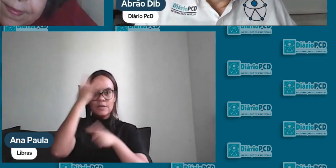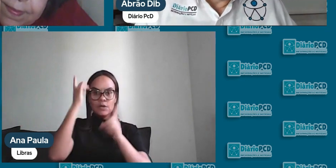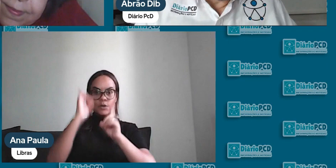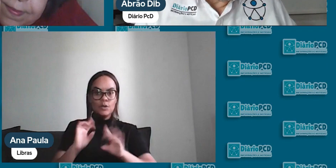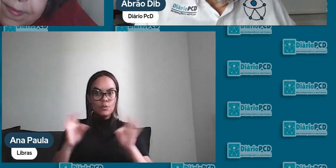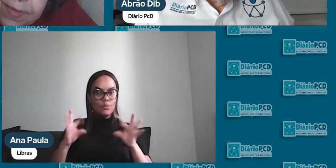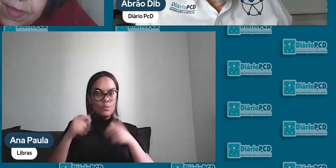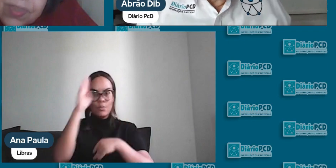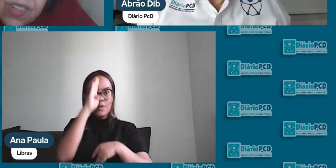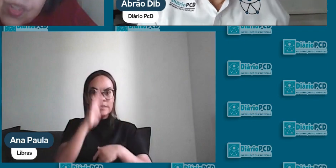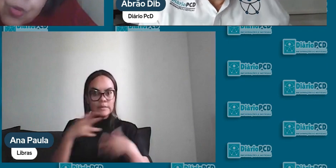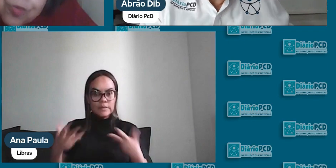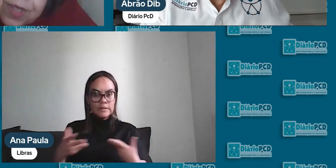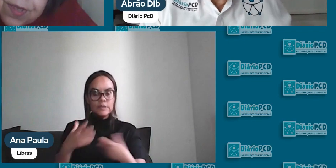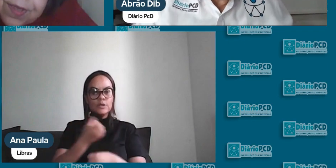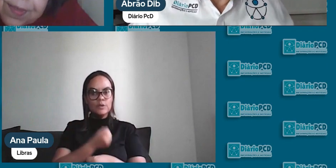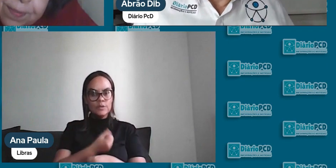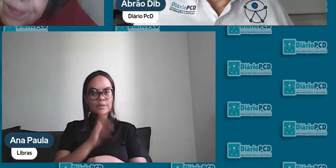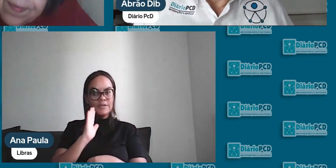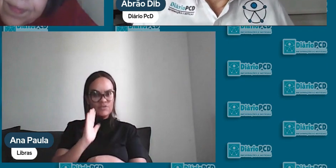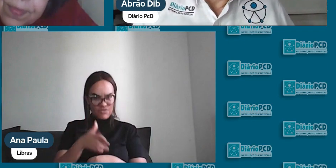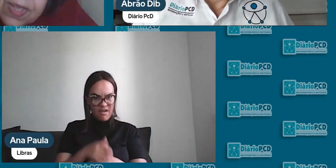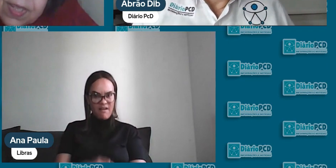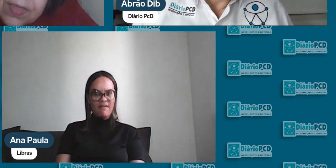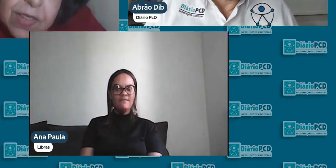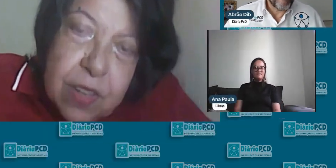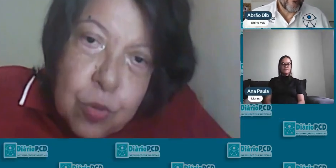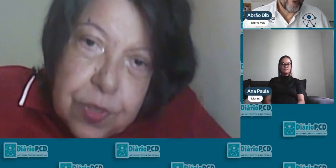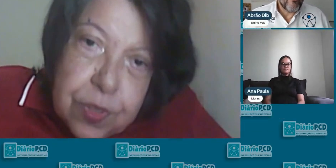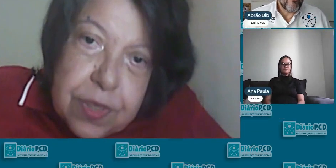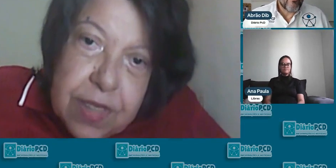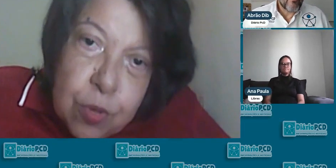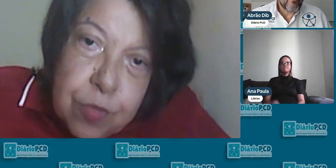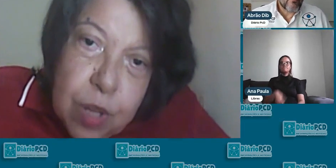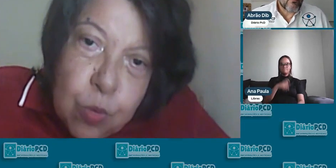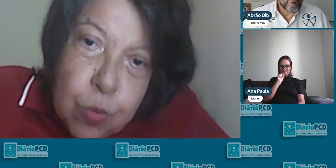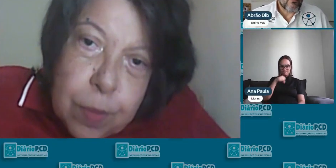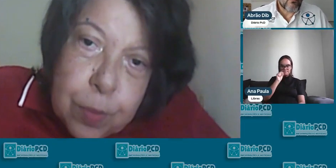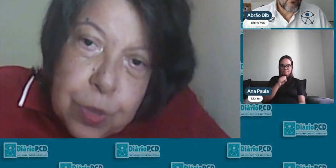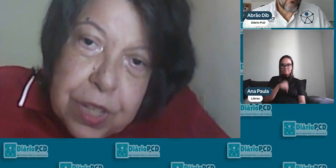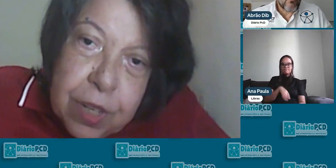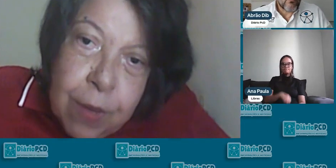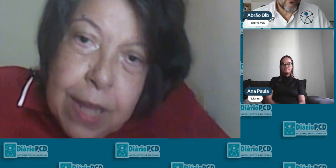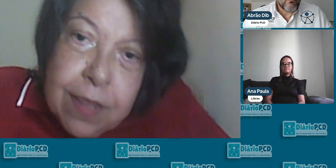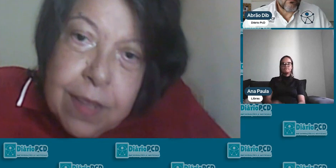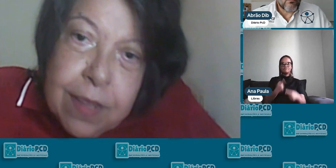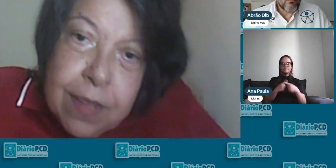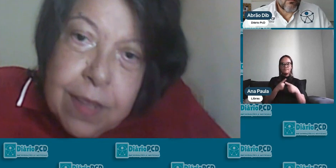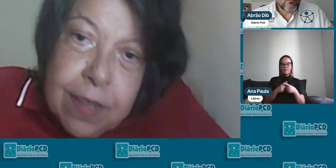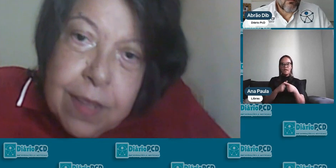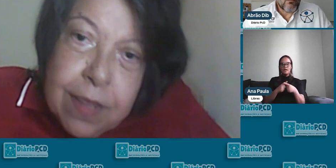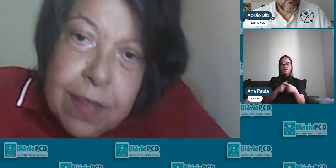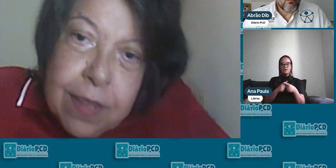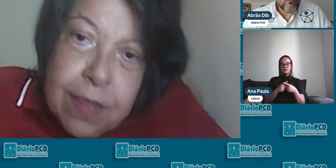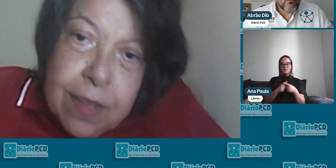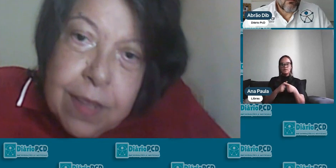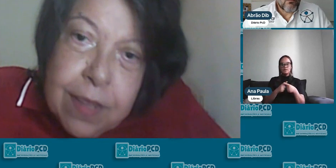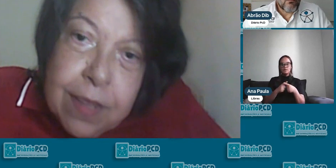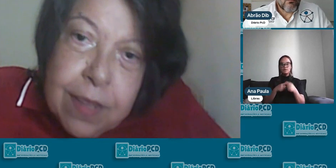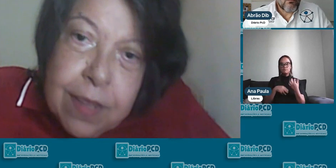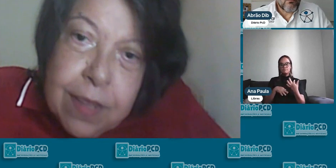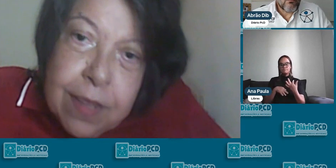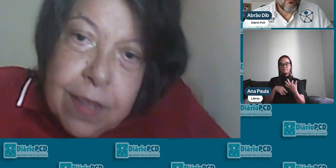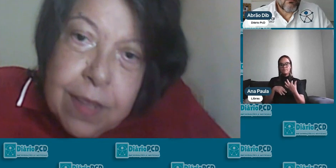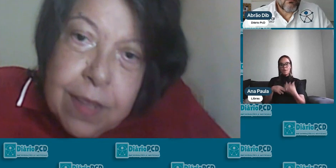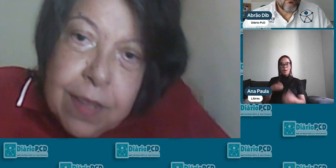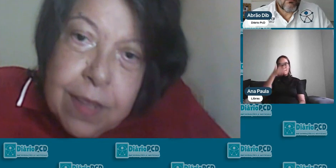todo o Brasil? Esses números já são suficientes, doutora? Sem dúvida alguma, porque não há... sempre existiram